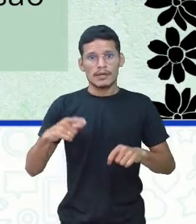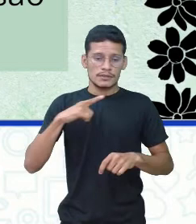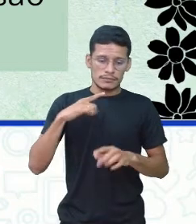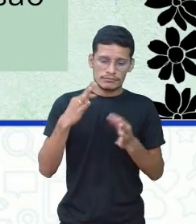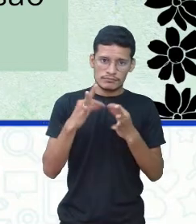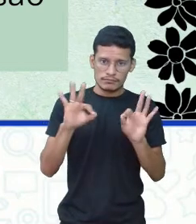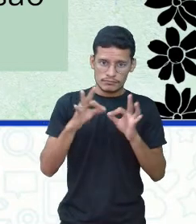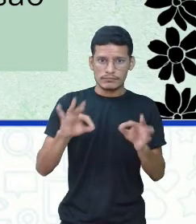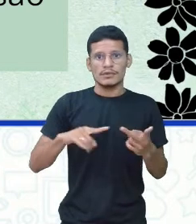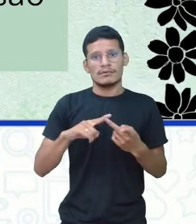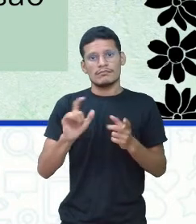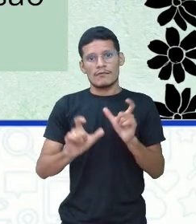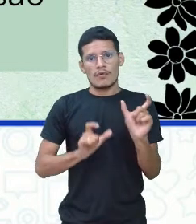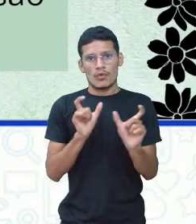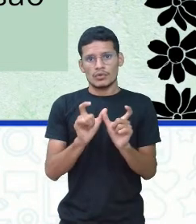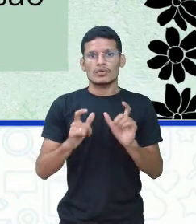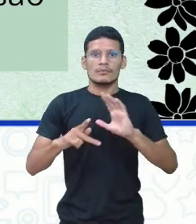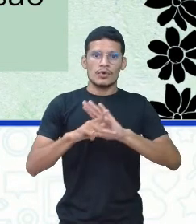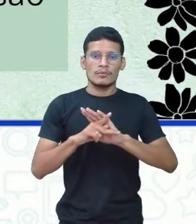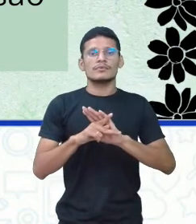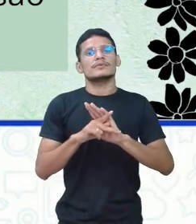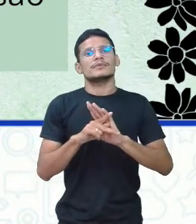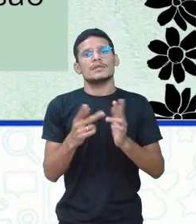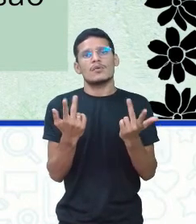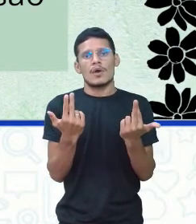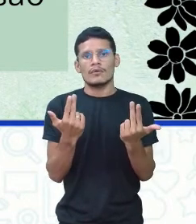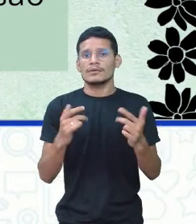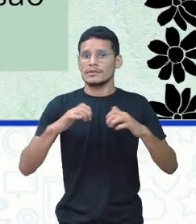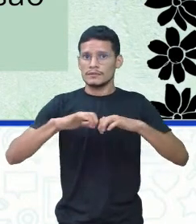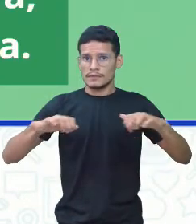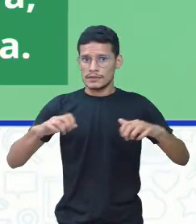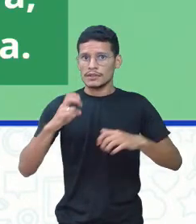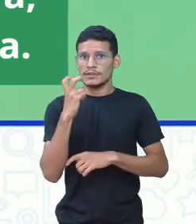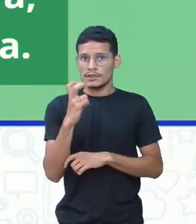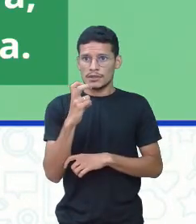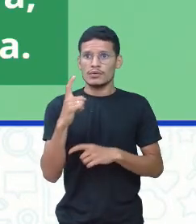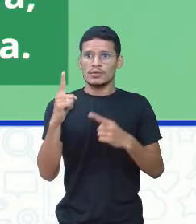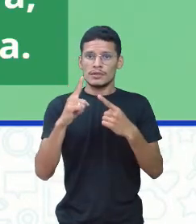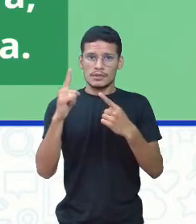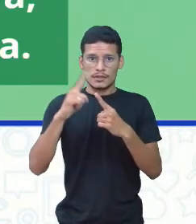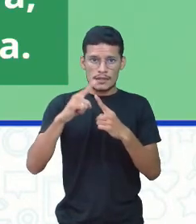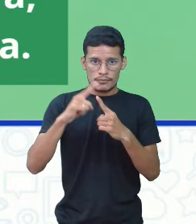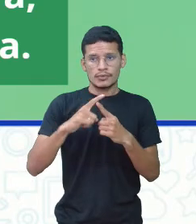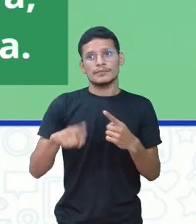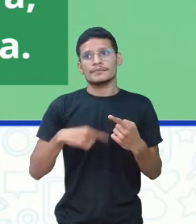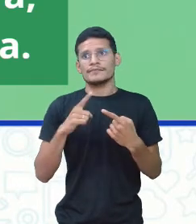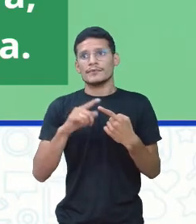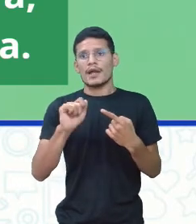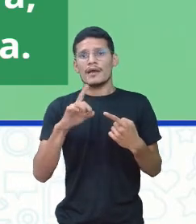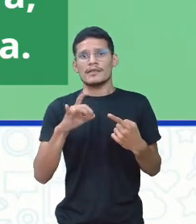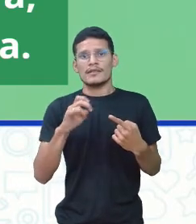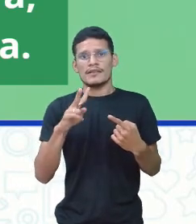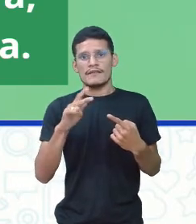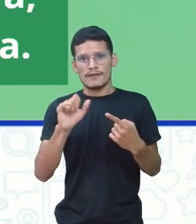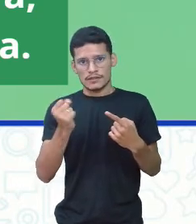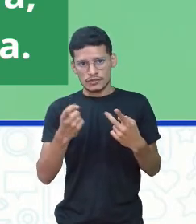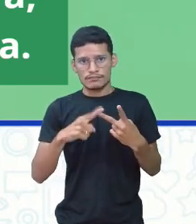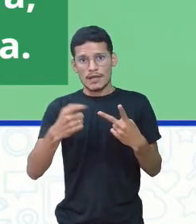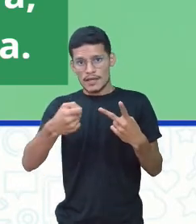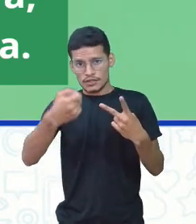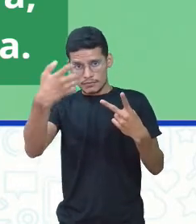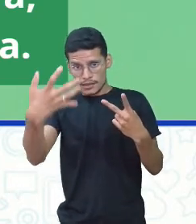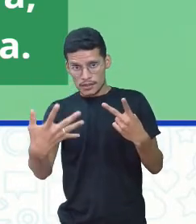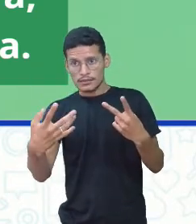e morfologicamente semelhantes. E são divididas em 5 tipos: aditivas,